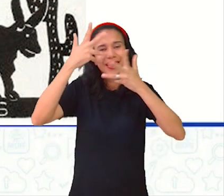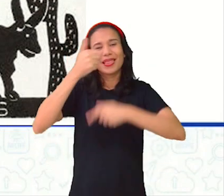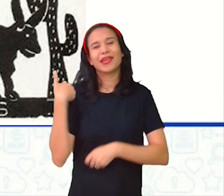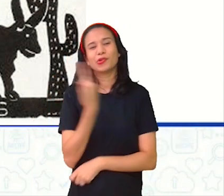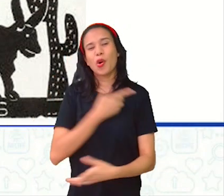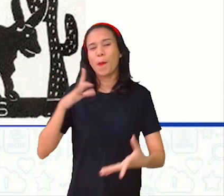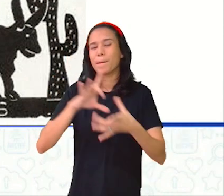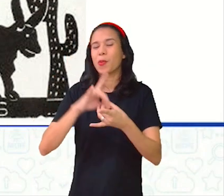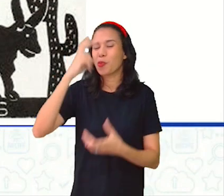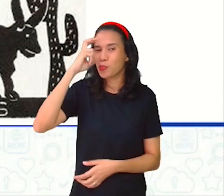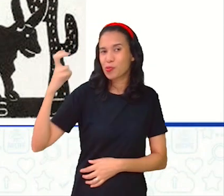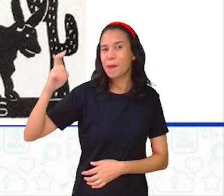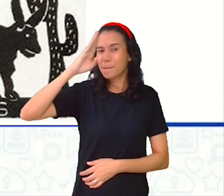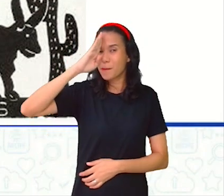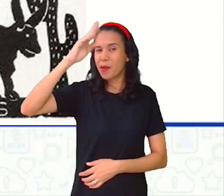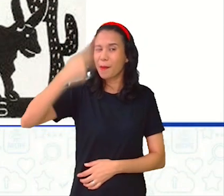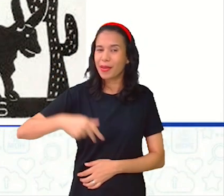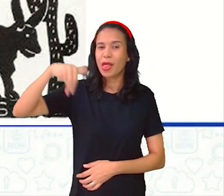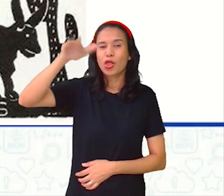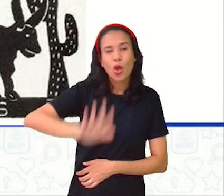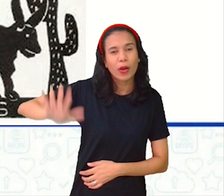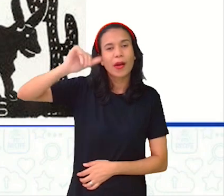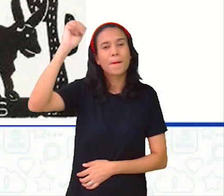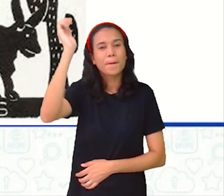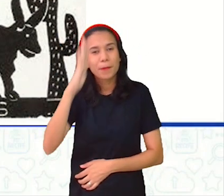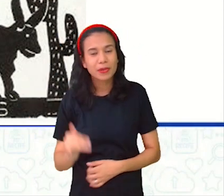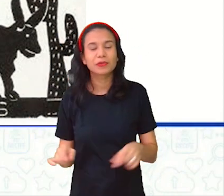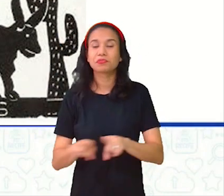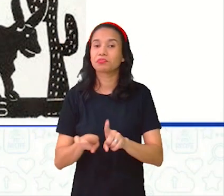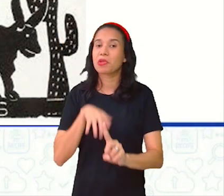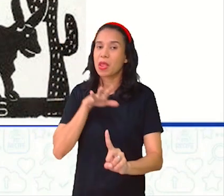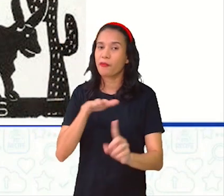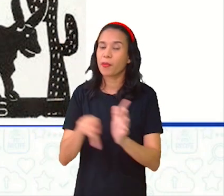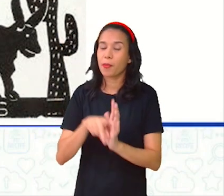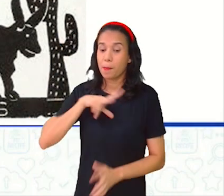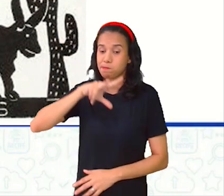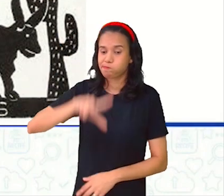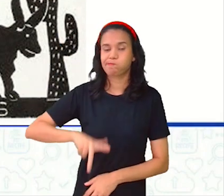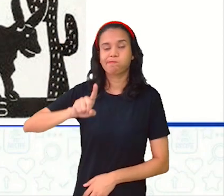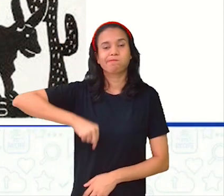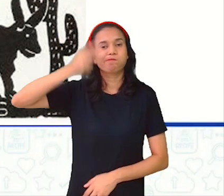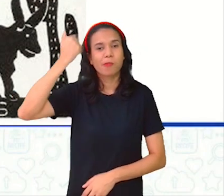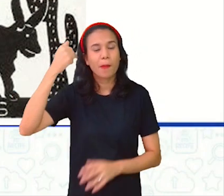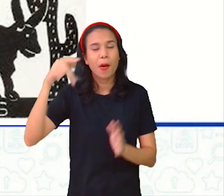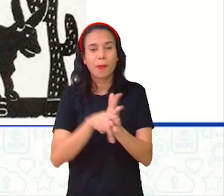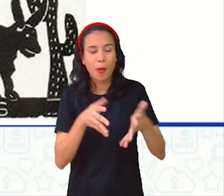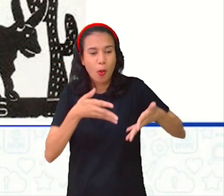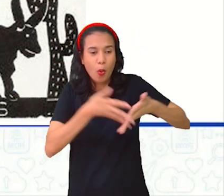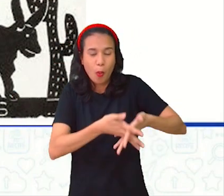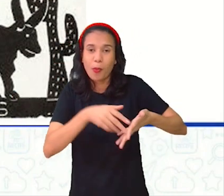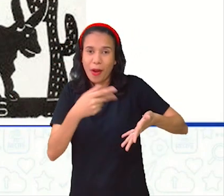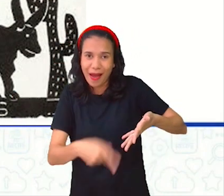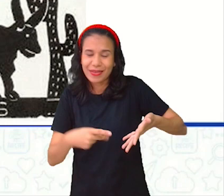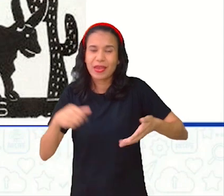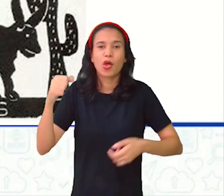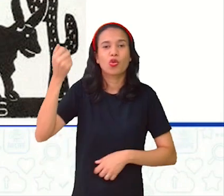nossa cultura, principalmente no Nordeste do Brasil, que também é uma influência portuguesa. É muito comum o presépio no